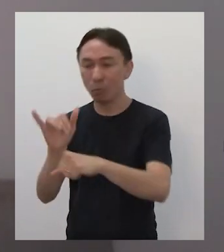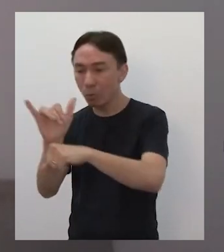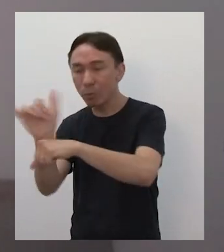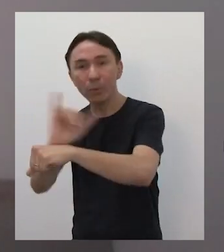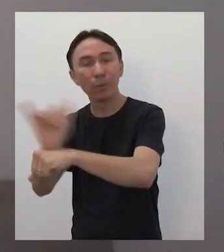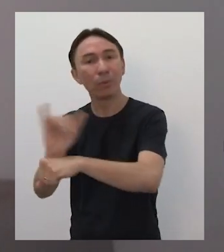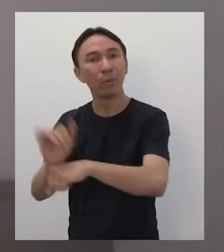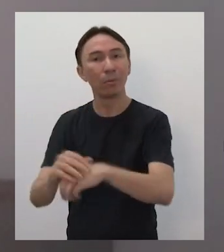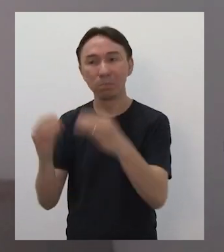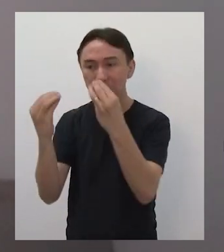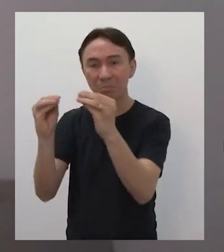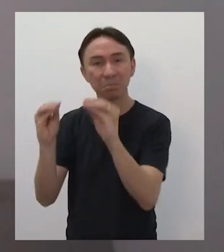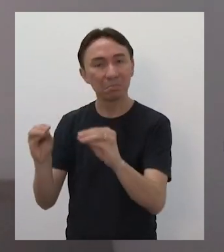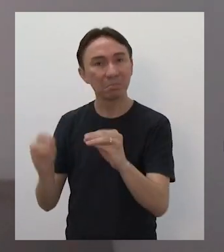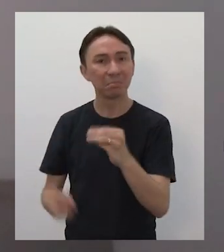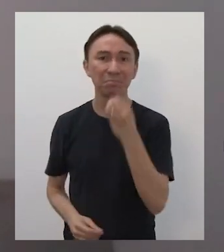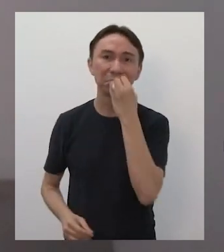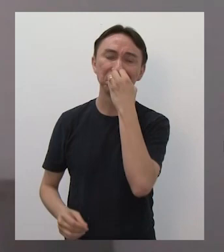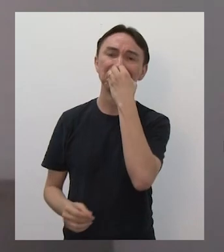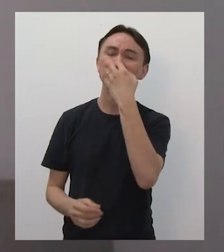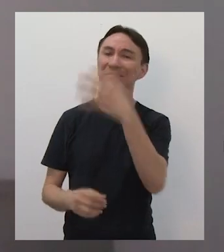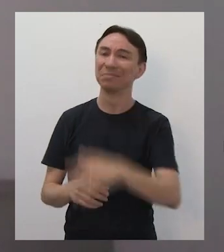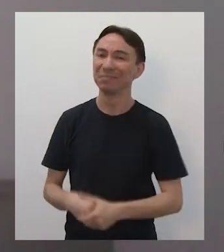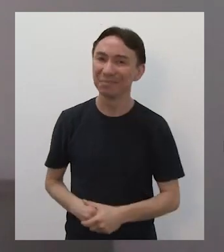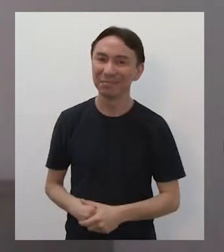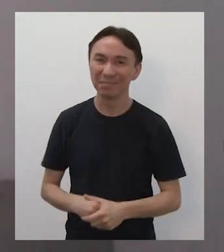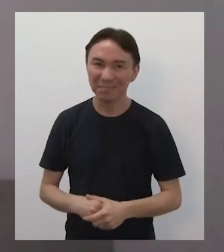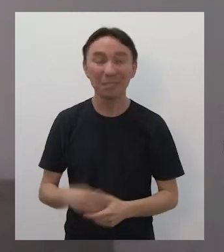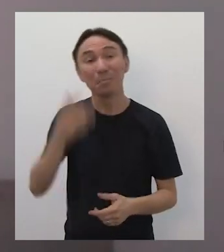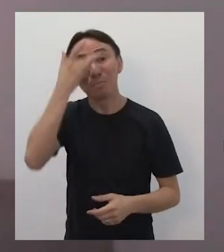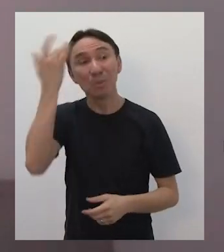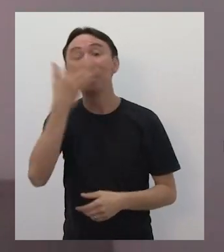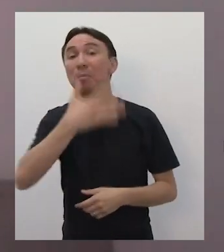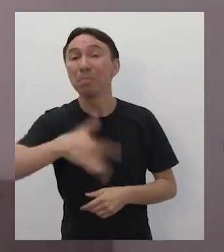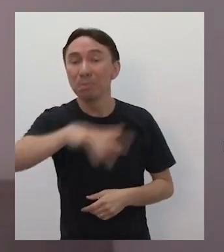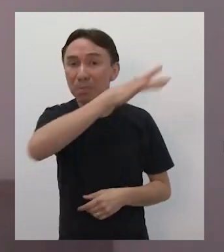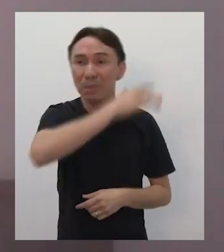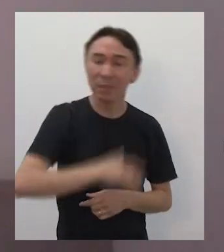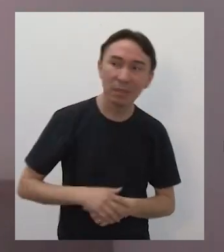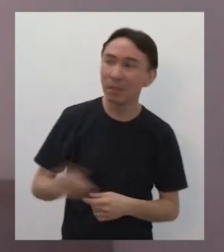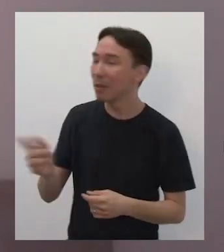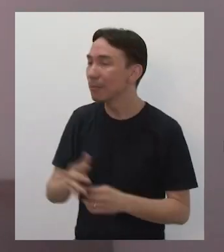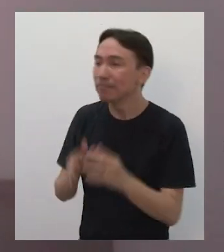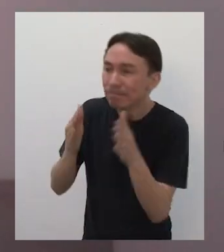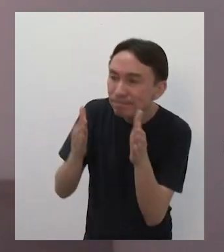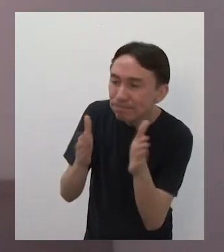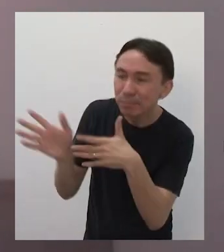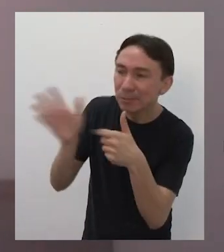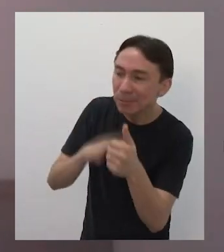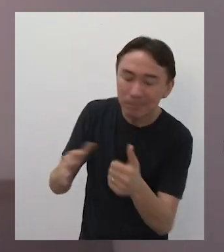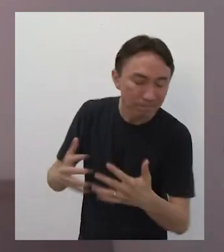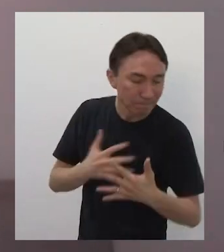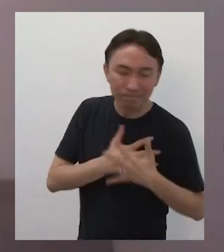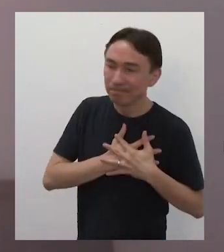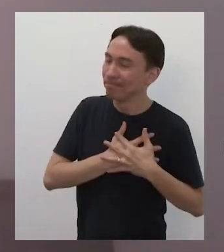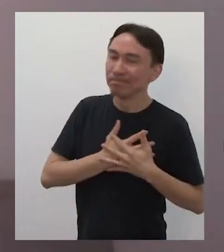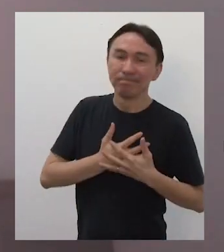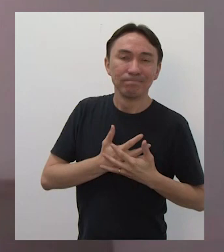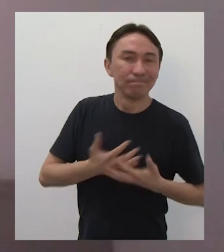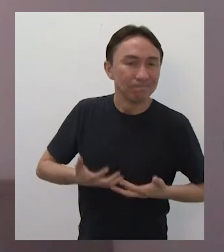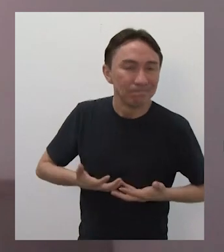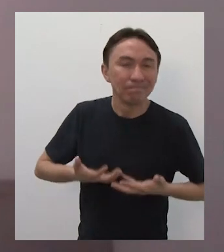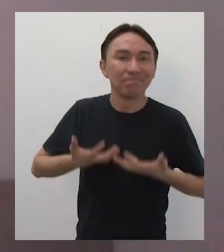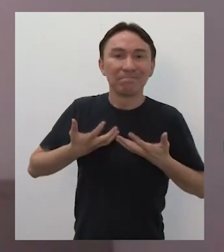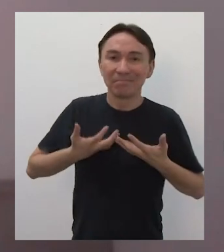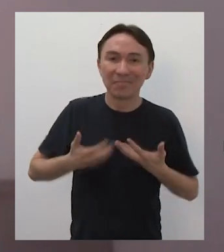além de aquecer o coração dos outros, de levar conhecimento, de levar beleza,